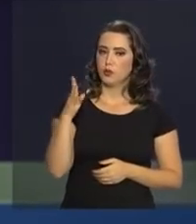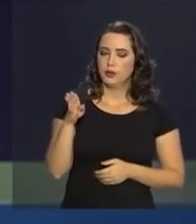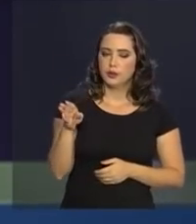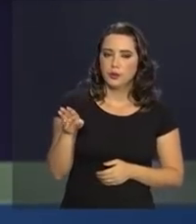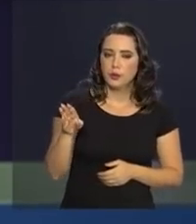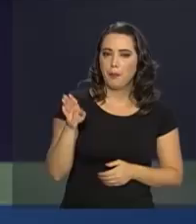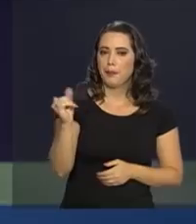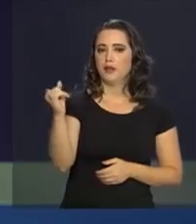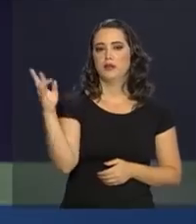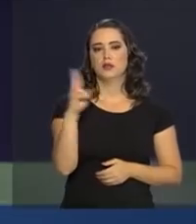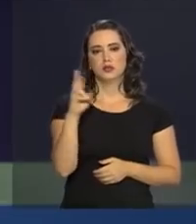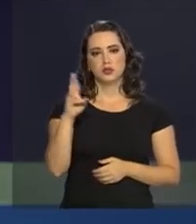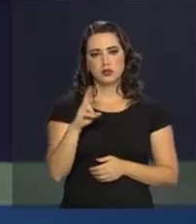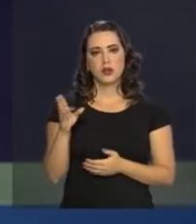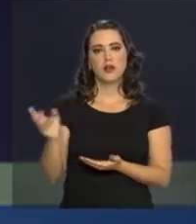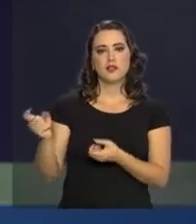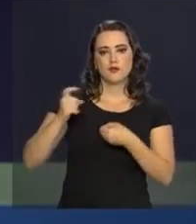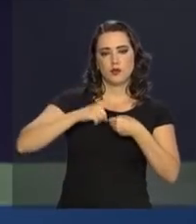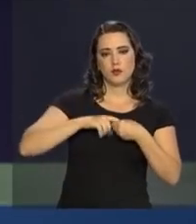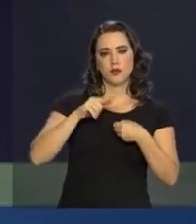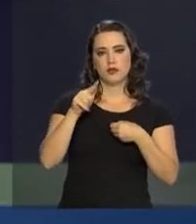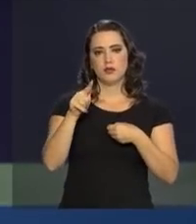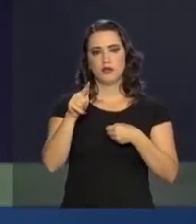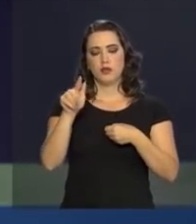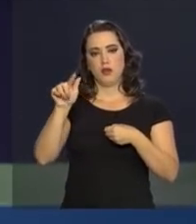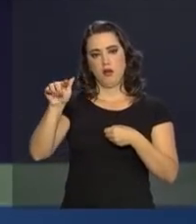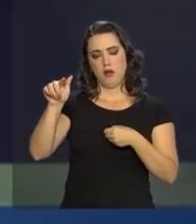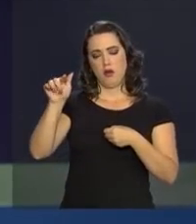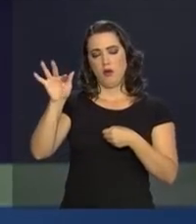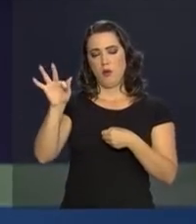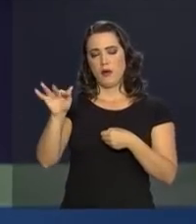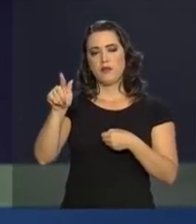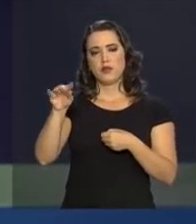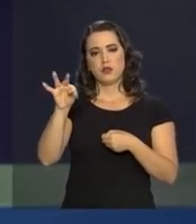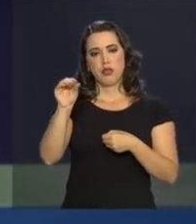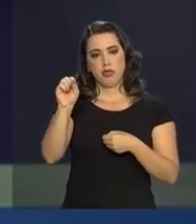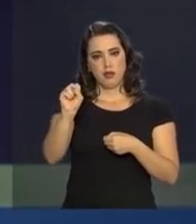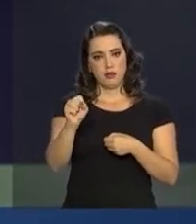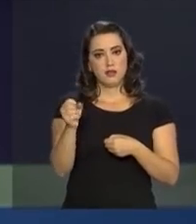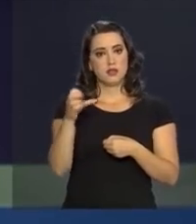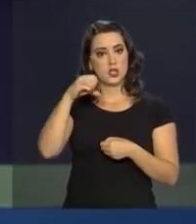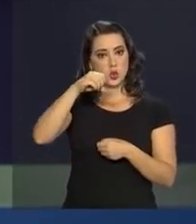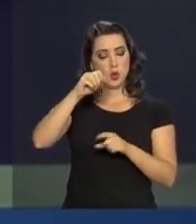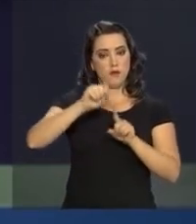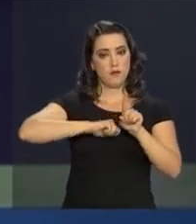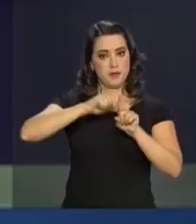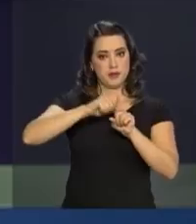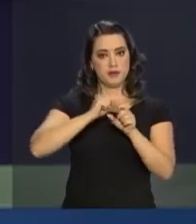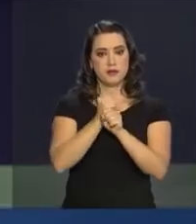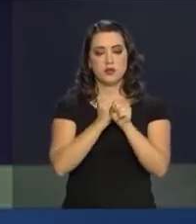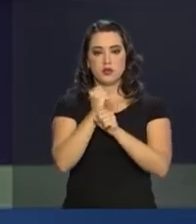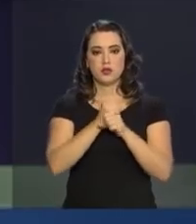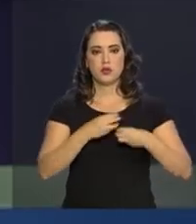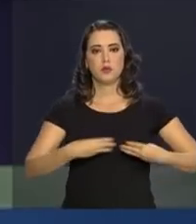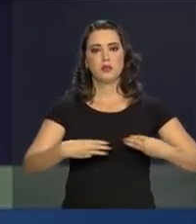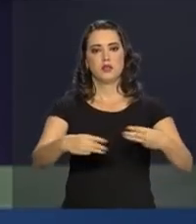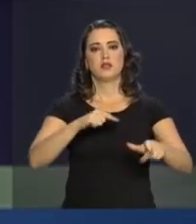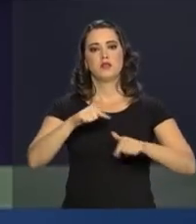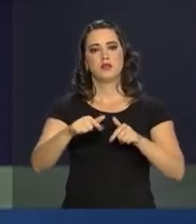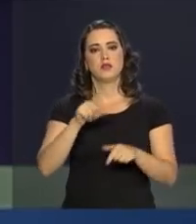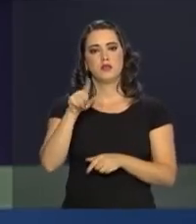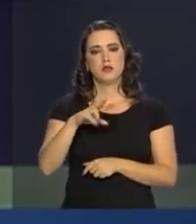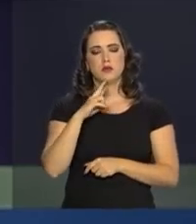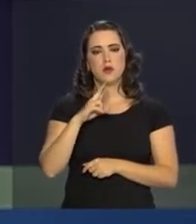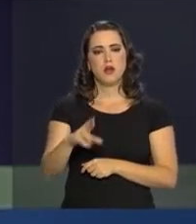foram recuperados para o FGTS nos 9 primeiros meses deste ano. De acordo com o Ministério do Trabalho, o resultado